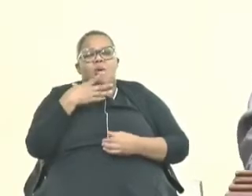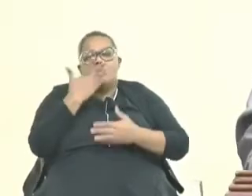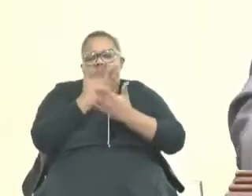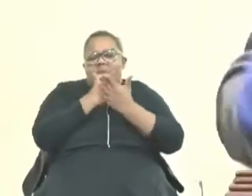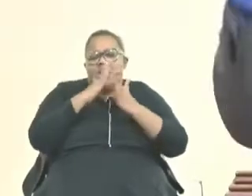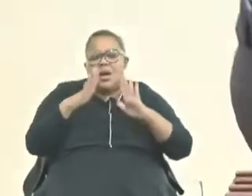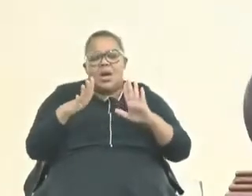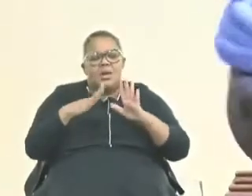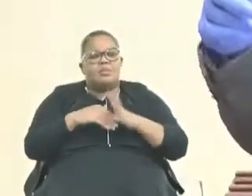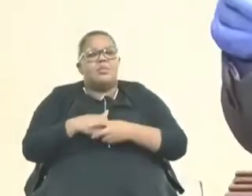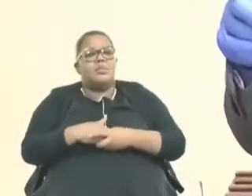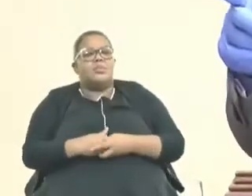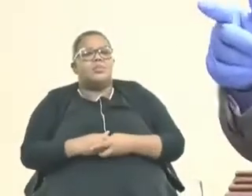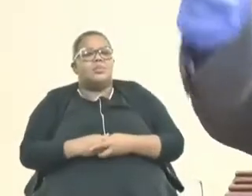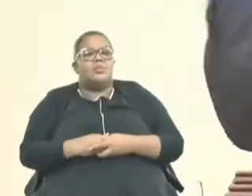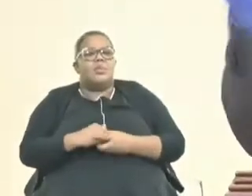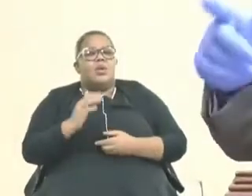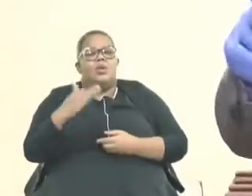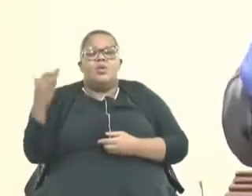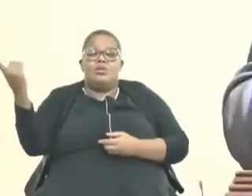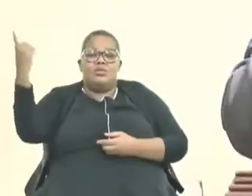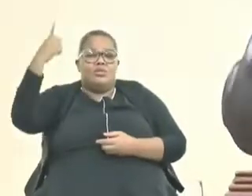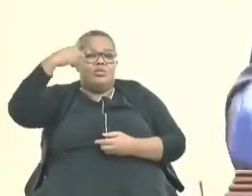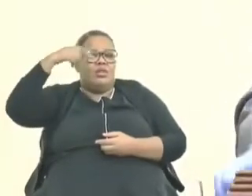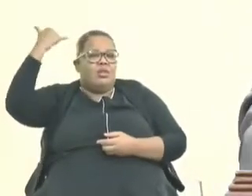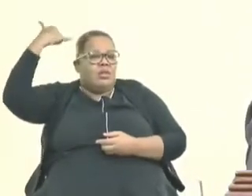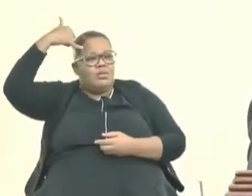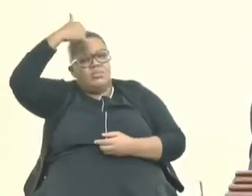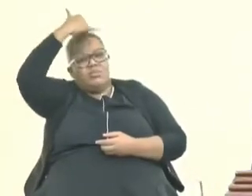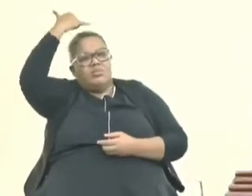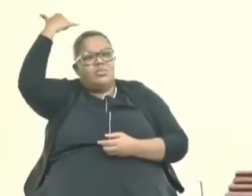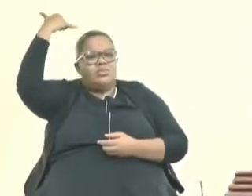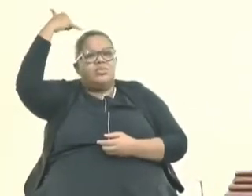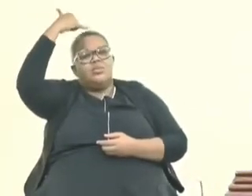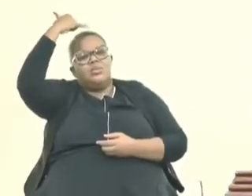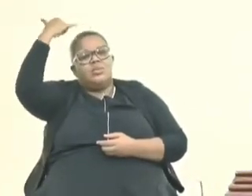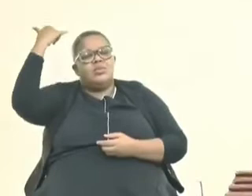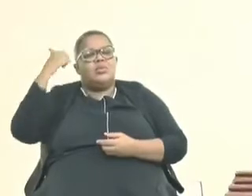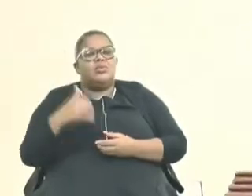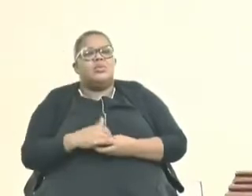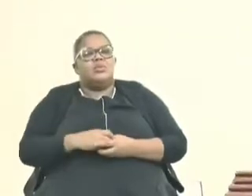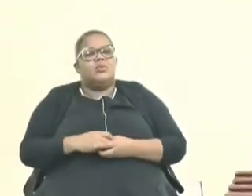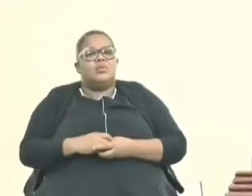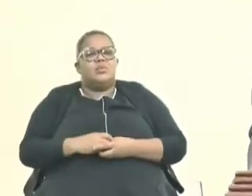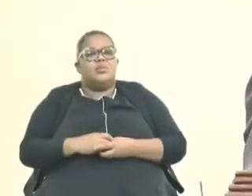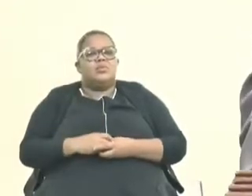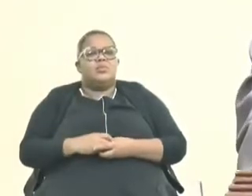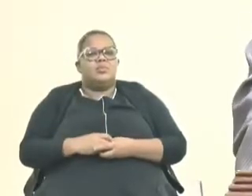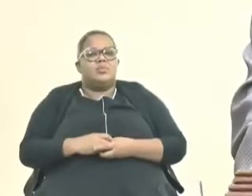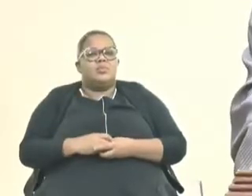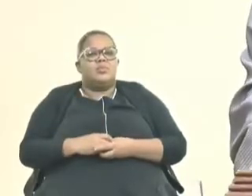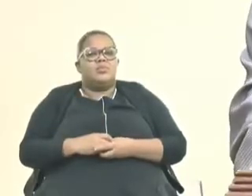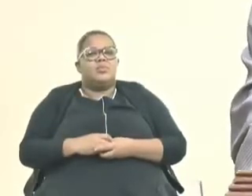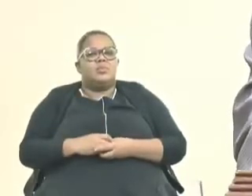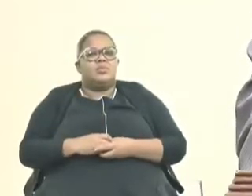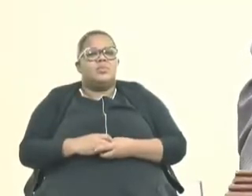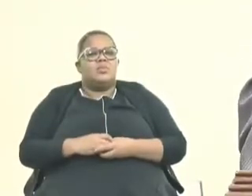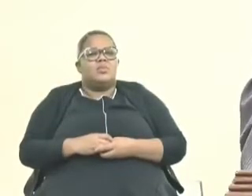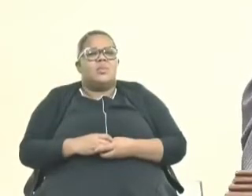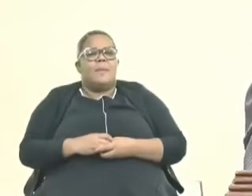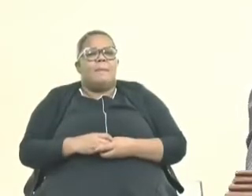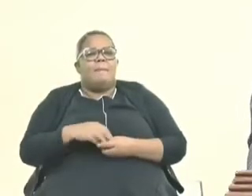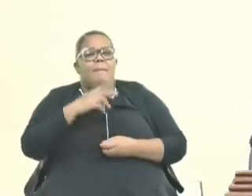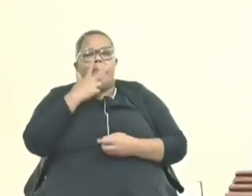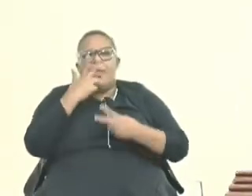estão apagadas mas quando entro azeite quando entro energia As queimadas aparecem é como o joio e o trigo se parecem